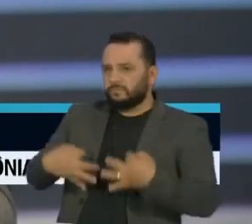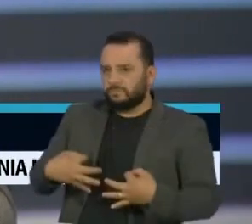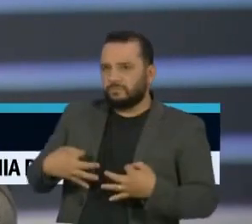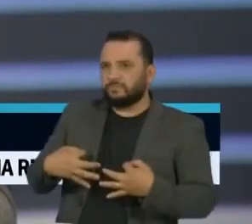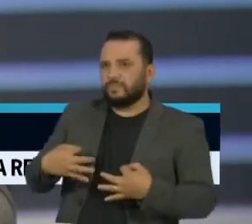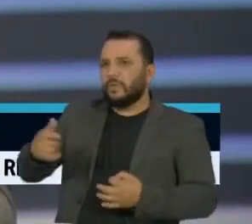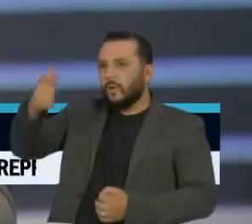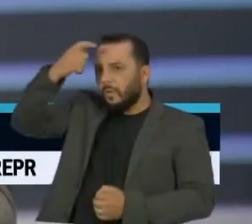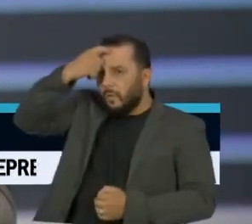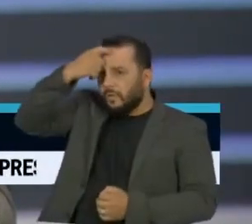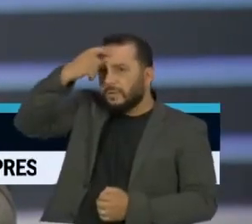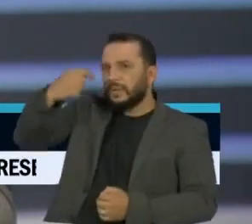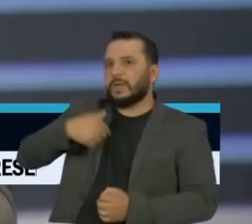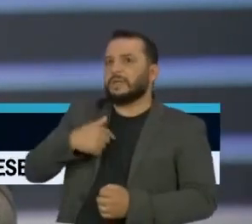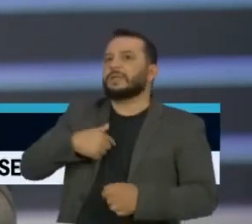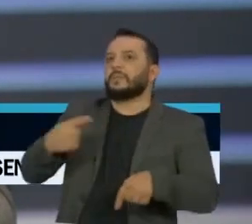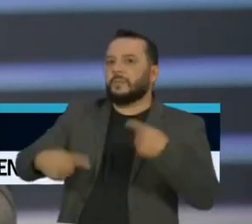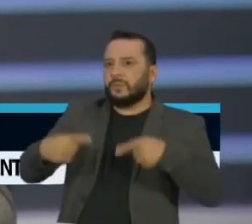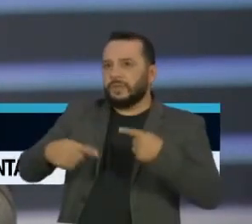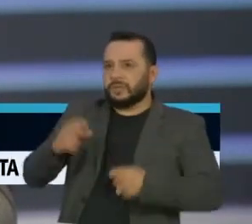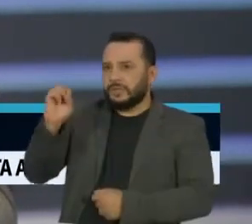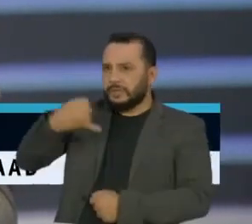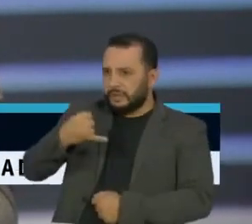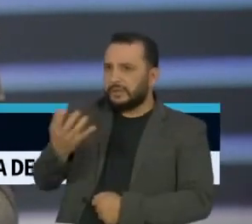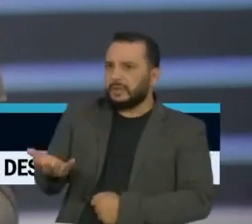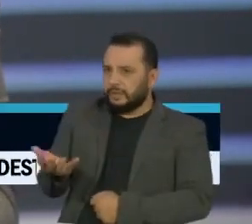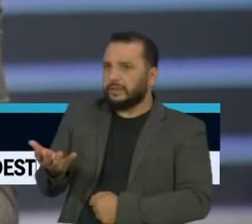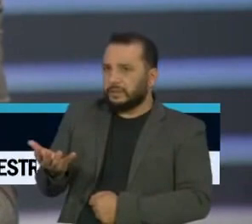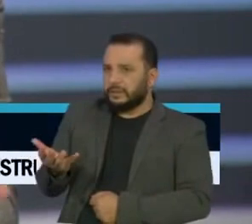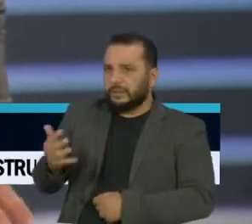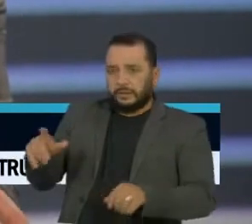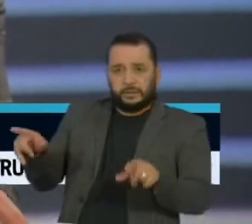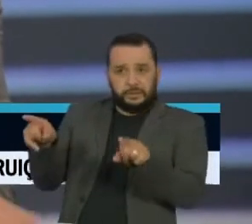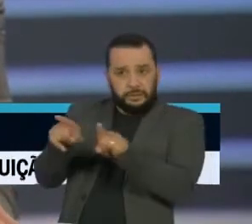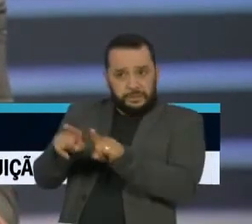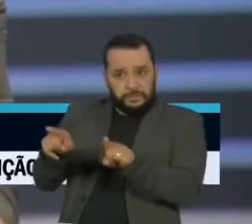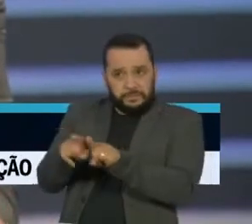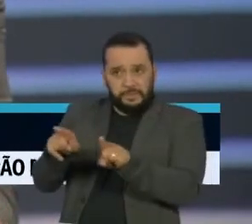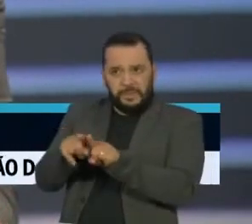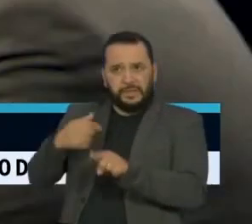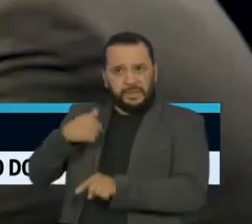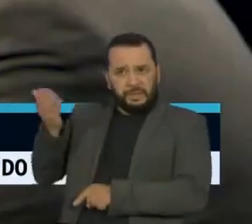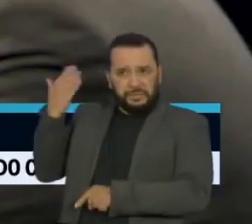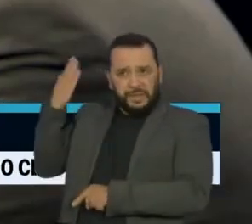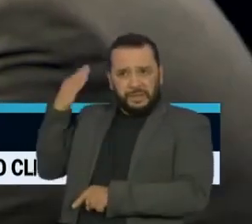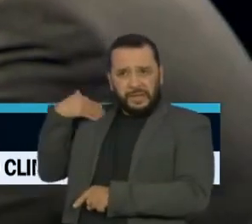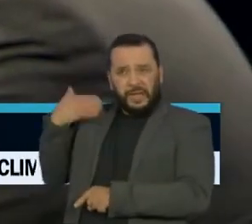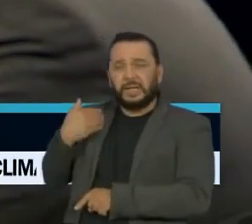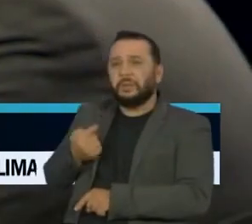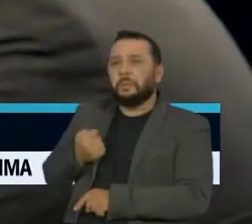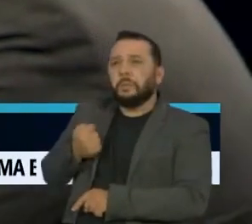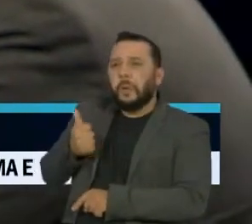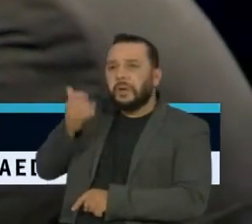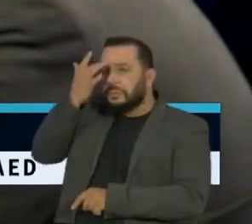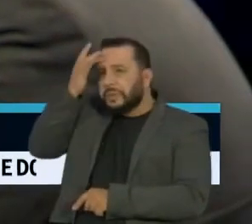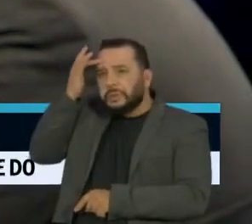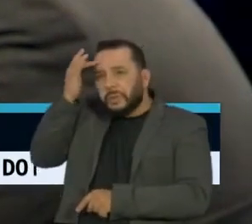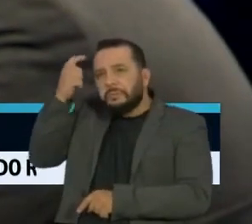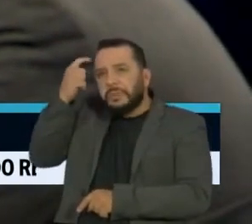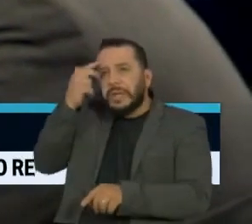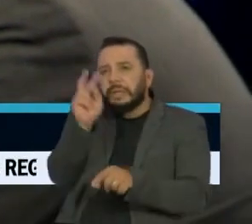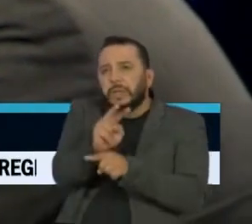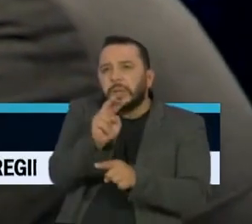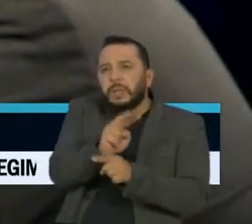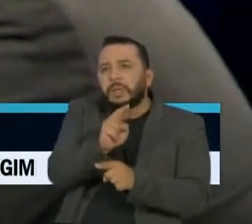nova consciência política. Tanto que essas situações que eram umas minorias que estavam discutindo, elas permeiam